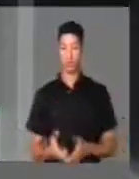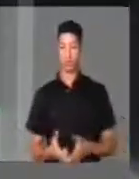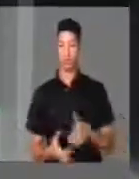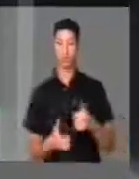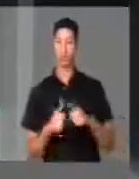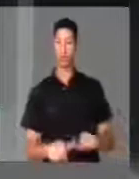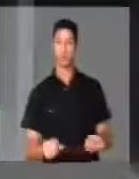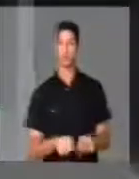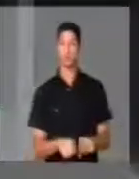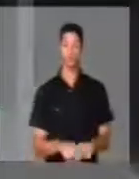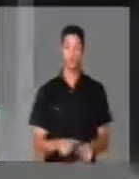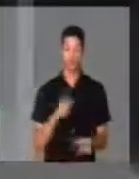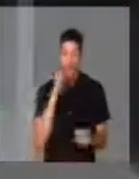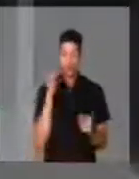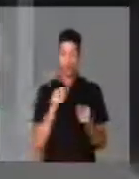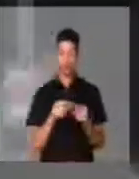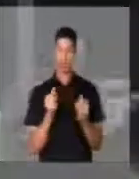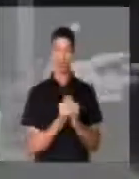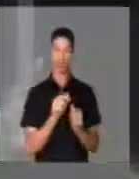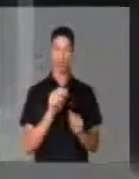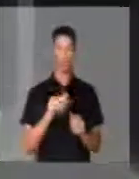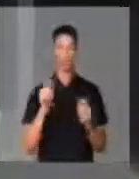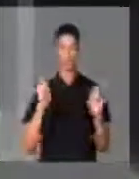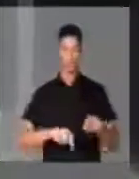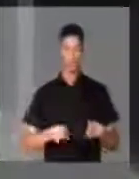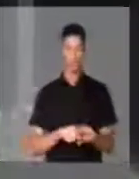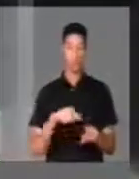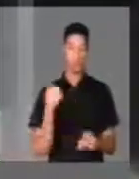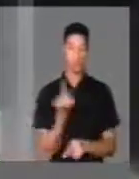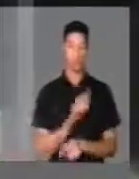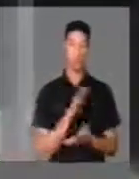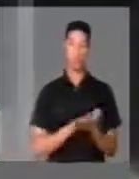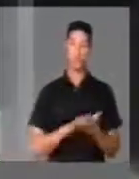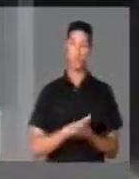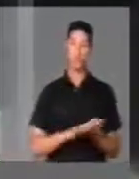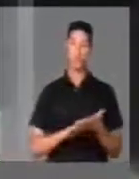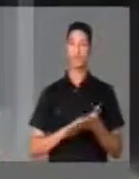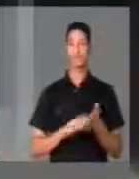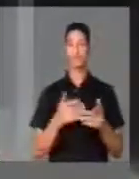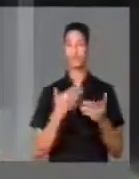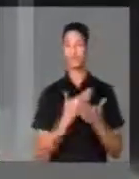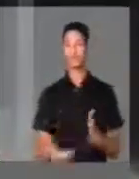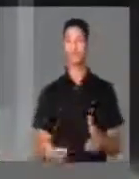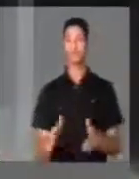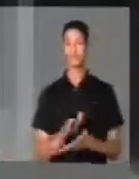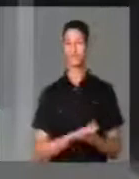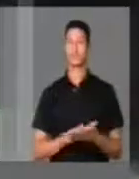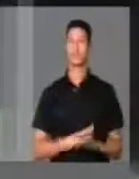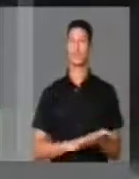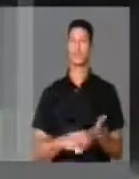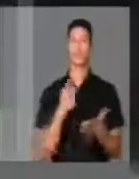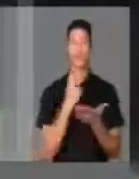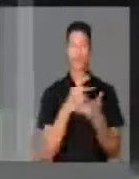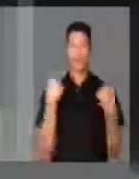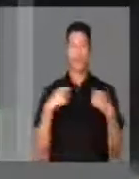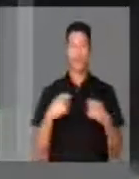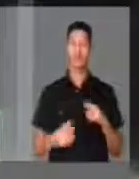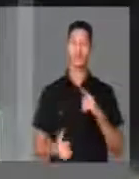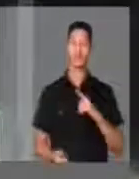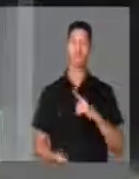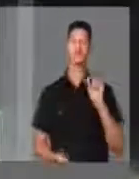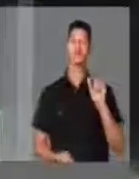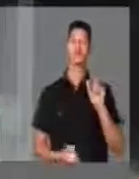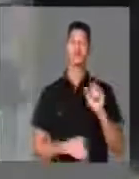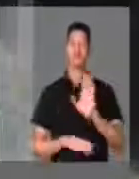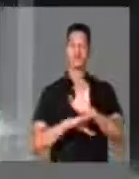que estejam adimplentes. Estas são condições que nenhum de nós tergiversamos em relação à necessidade de